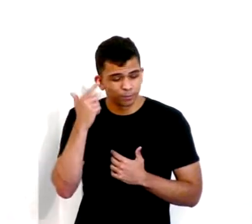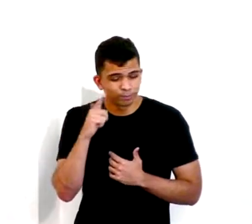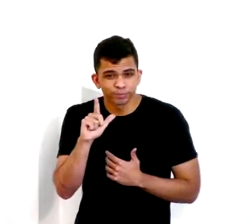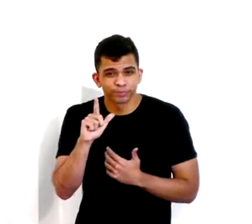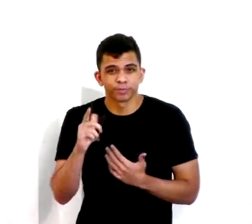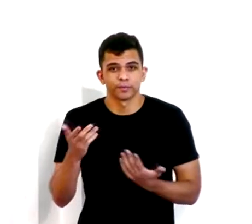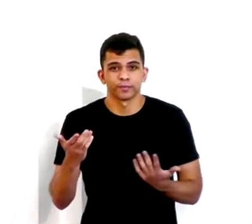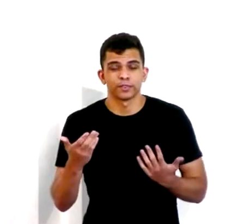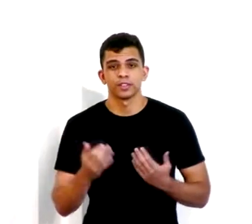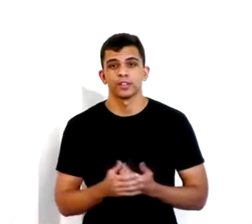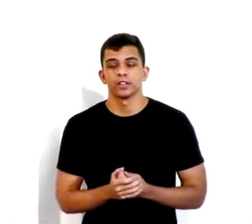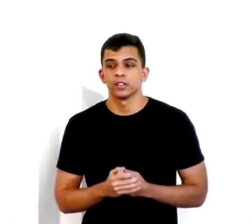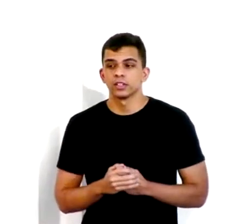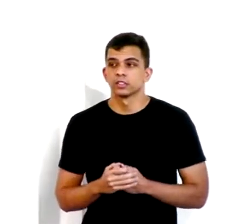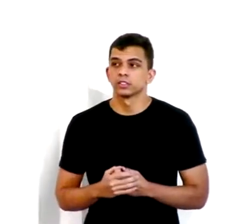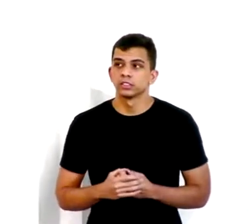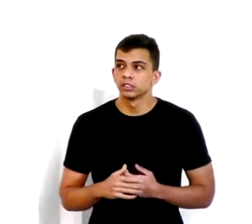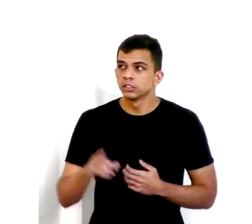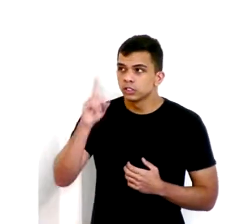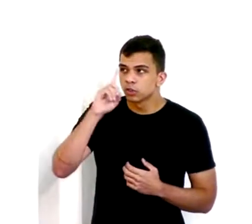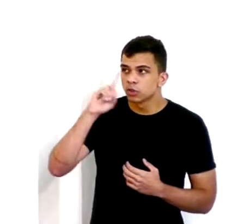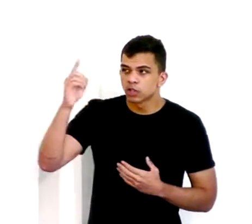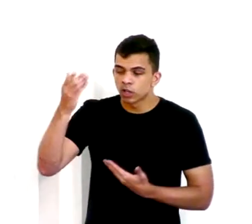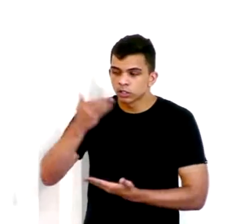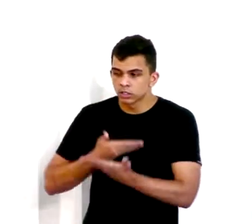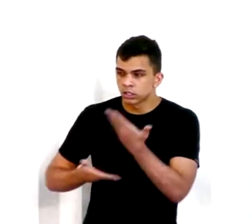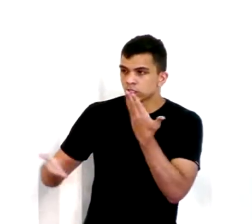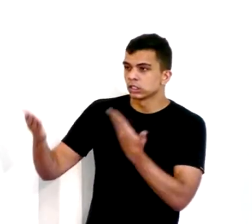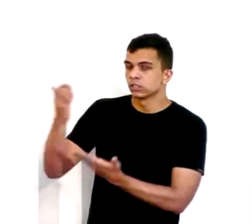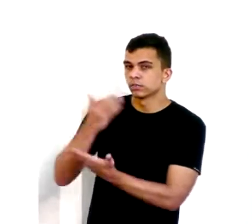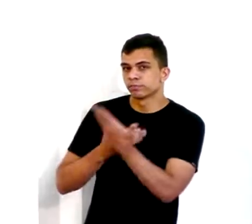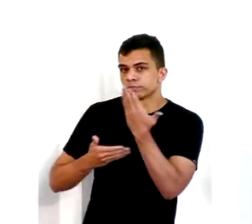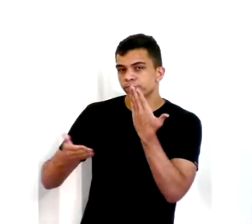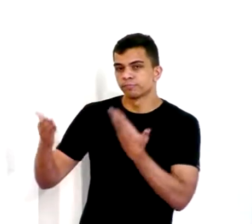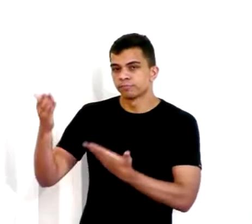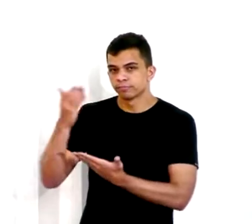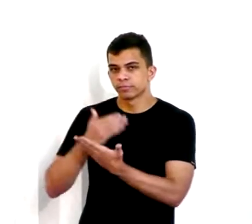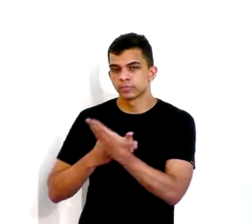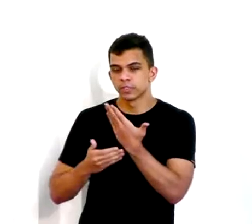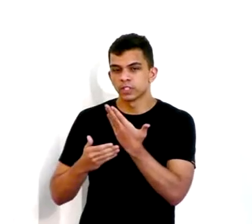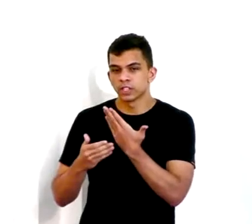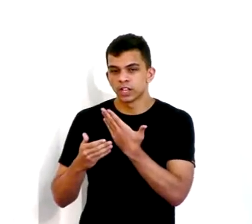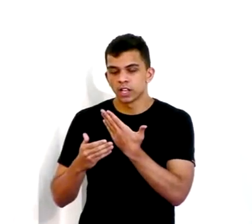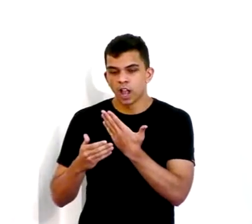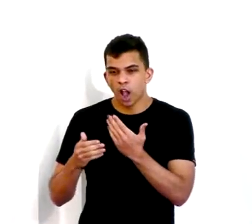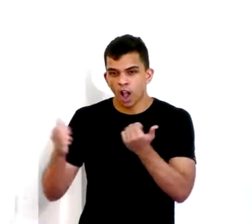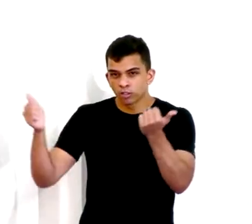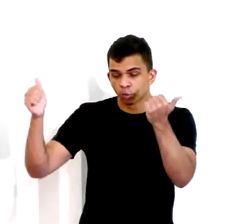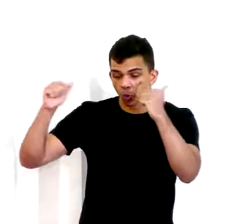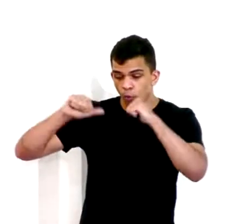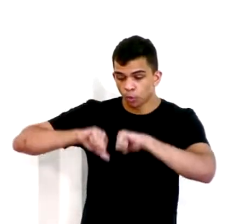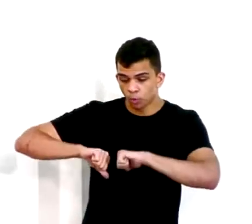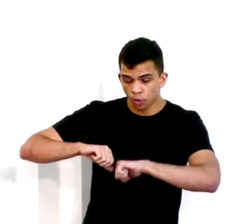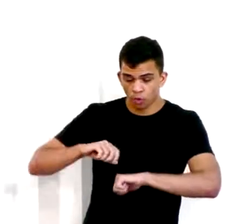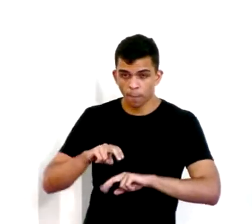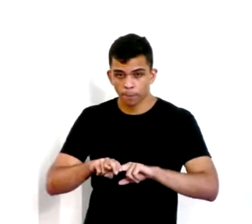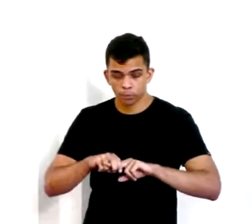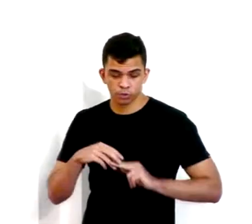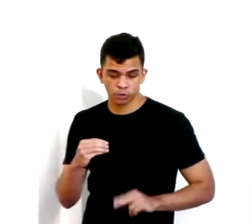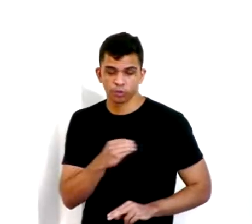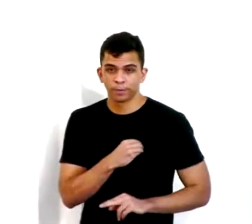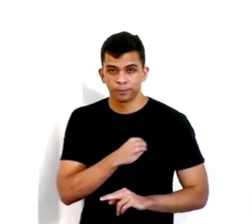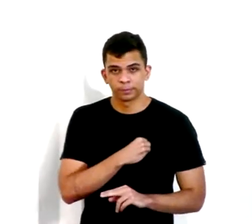Se o nosso relacionamento com Deus Criador, o eu referencial, foi afetado por causa do